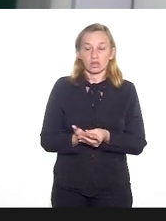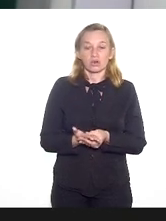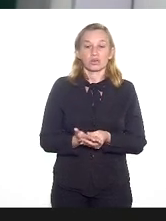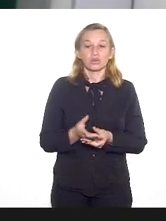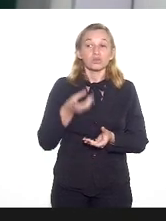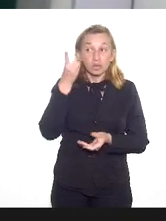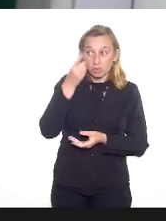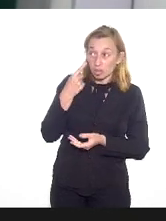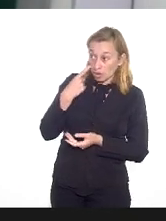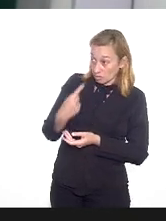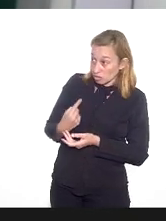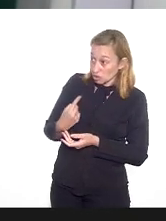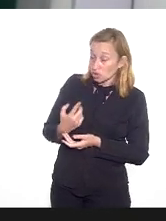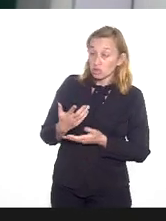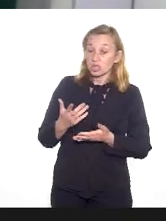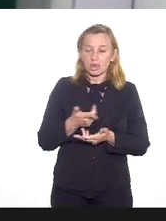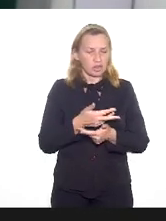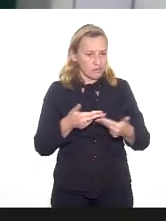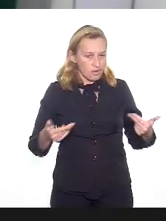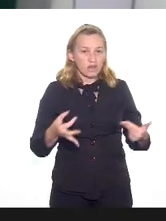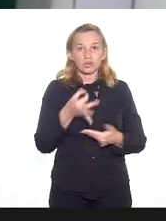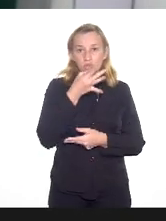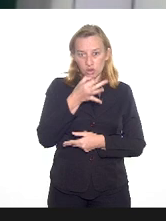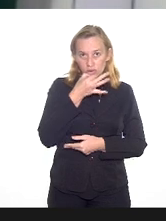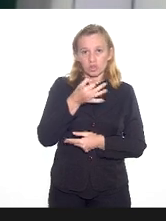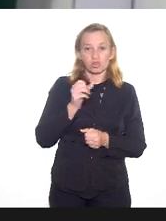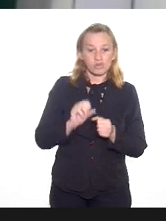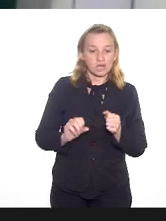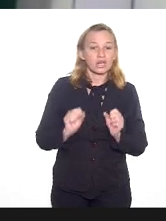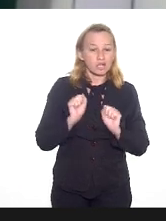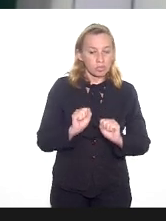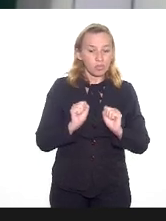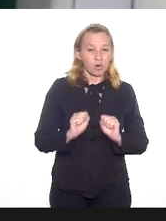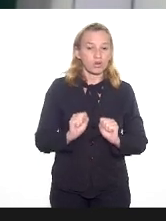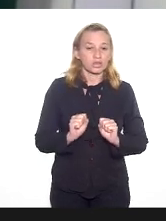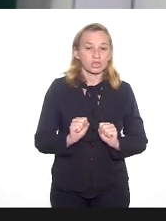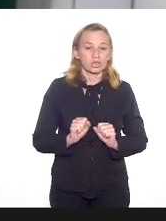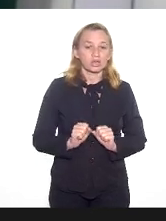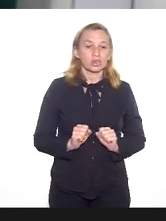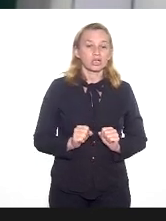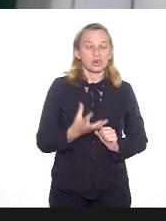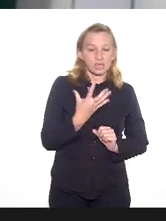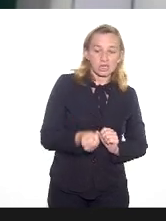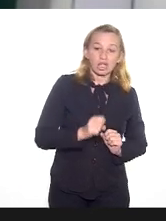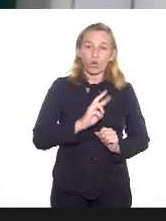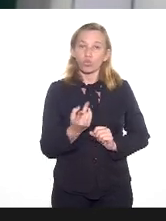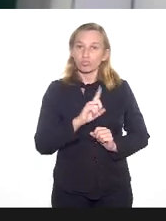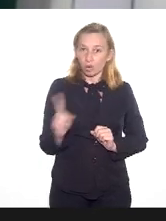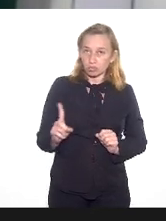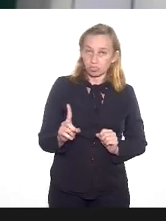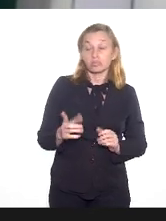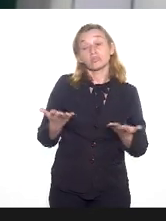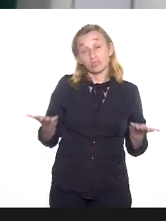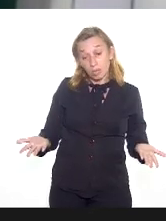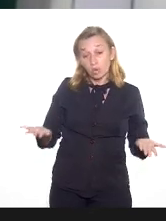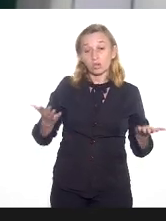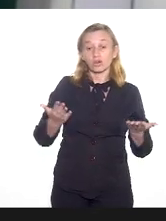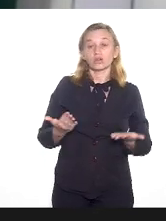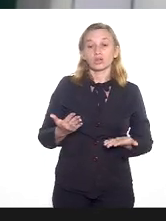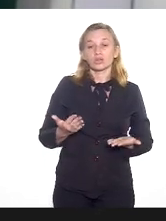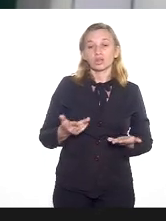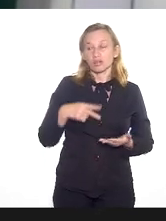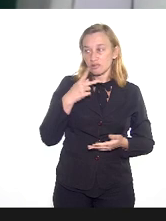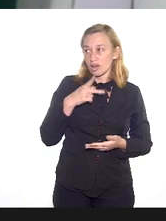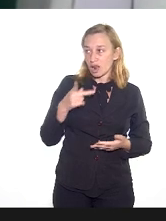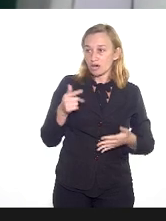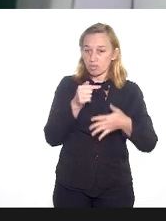devem ter visto. Então, assim, há várias sugestões que foram feitas que podem ser levadas em conta ou não. Então, de qualquer maneira, eu quero fazer essas